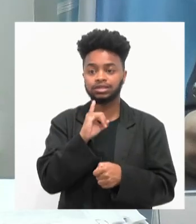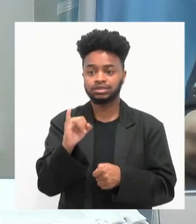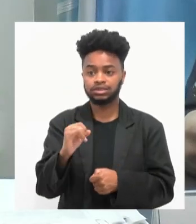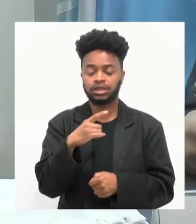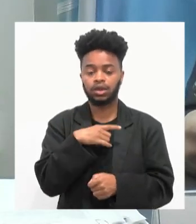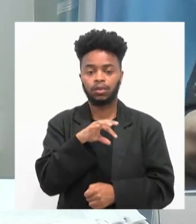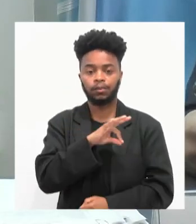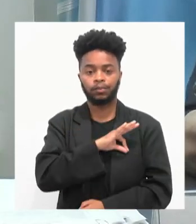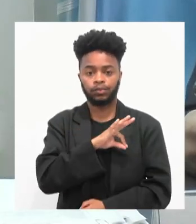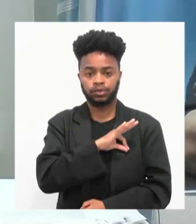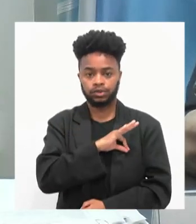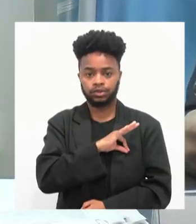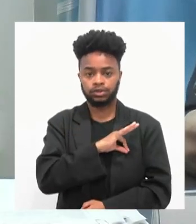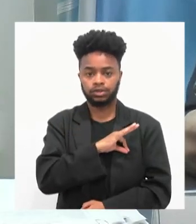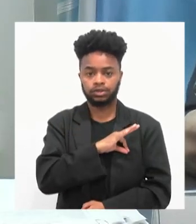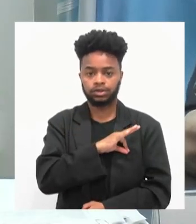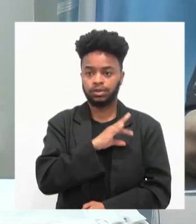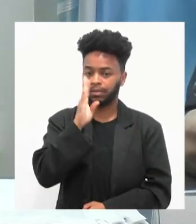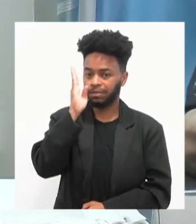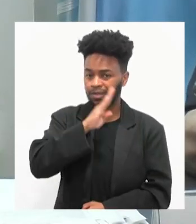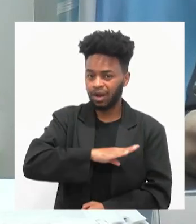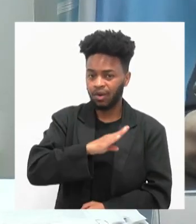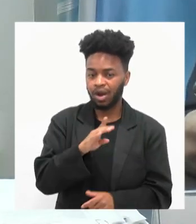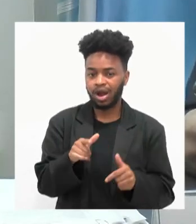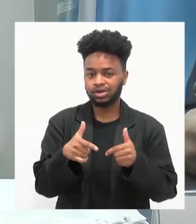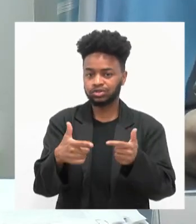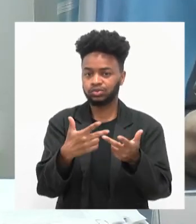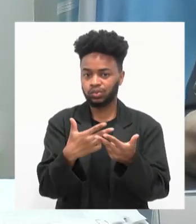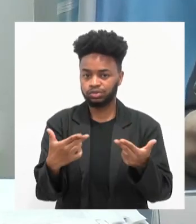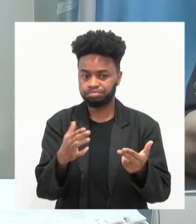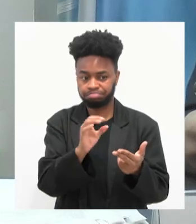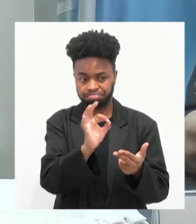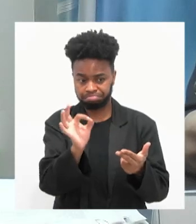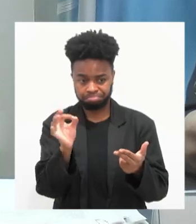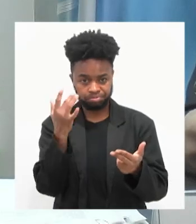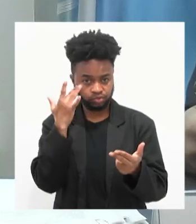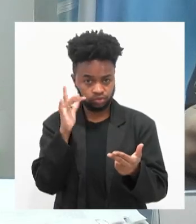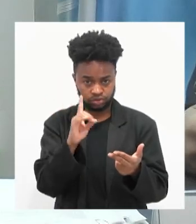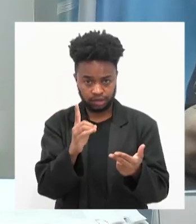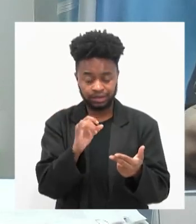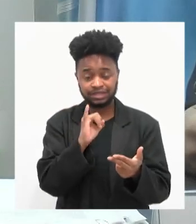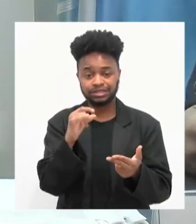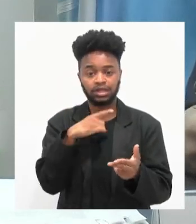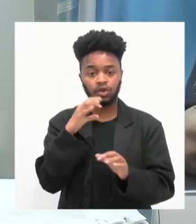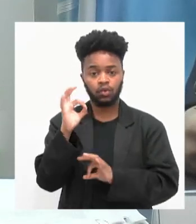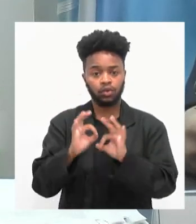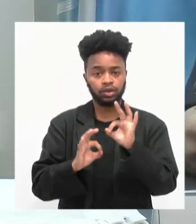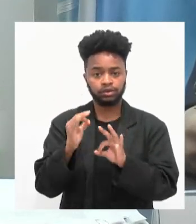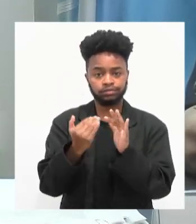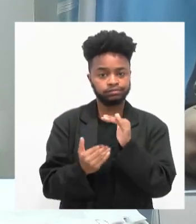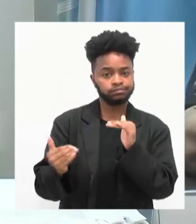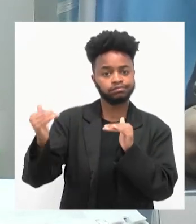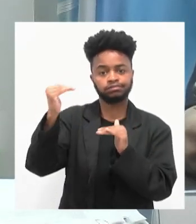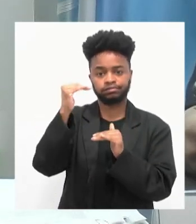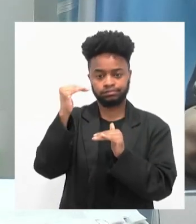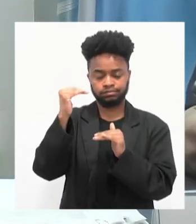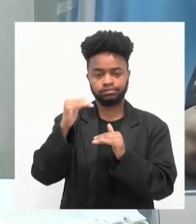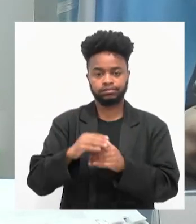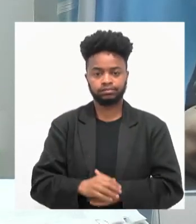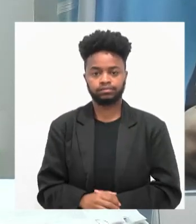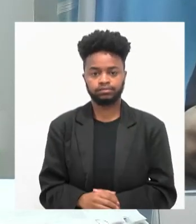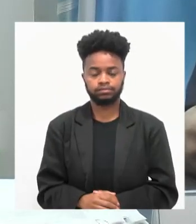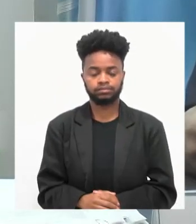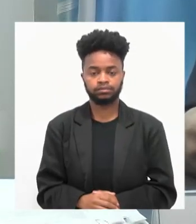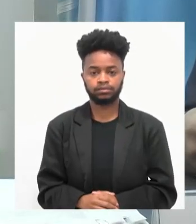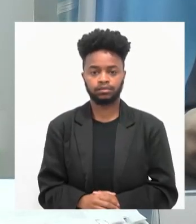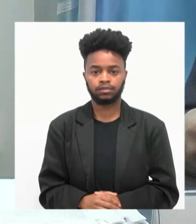ponta que está fazendo uma coisa e que ninguém está sabendo, se existe uma organização muito maior no andar de cima. Por quê? Porque